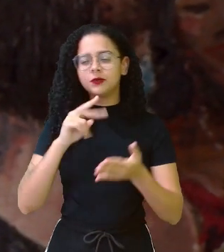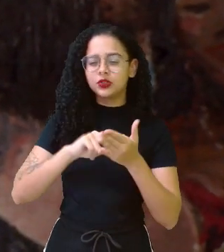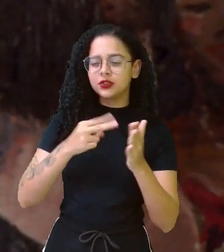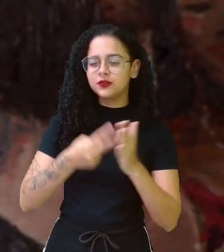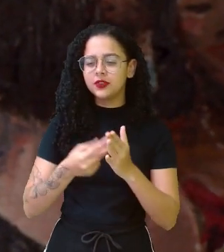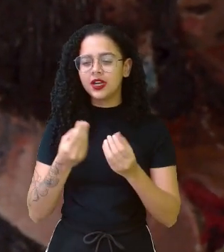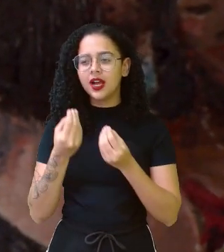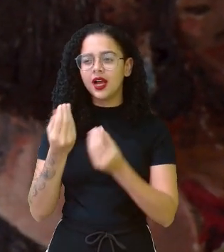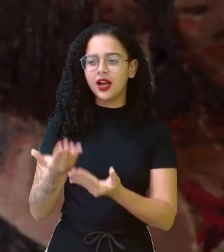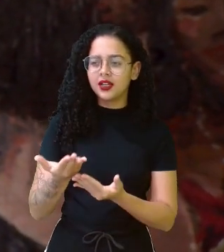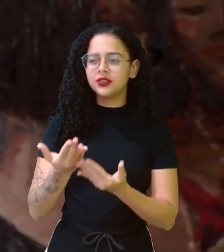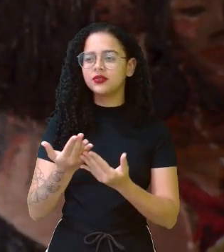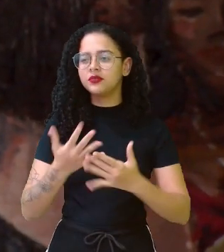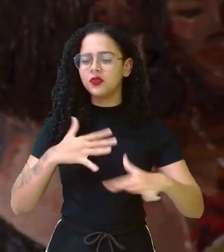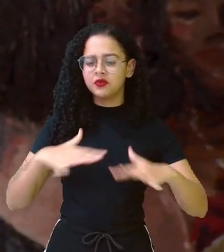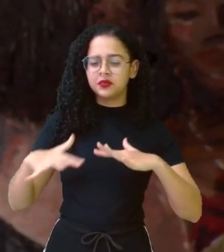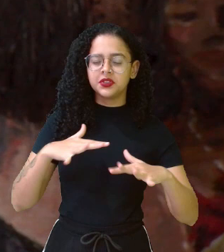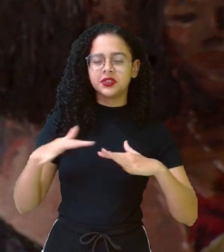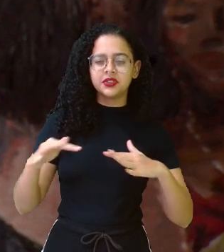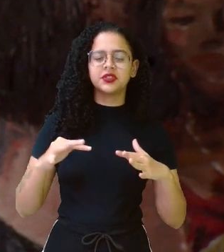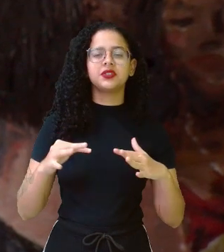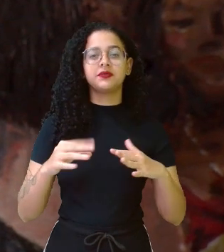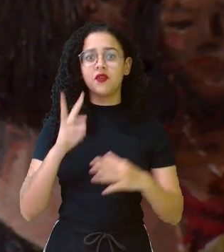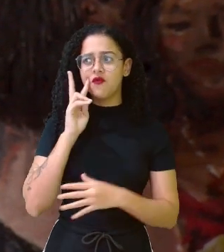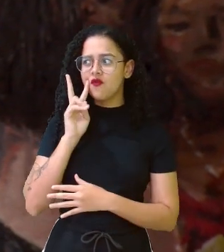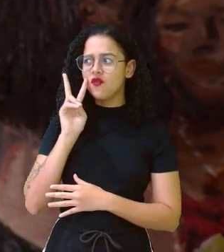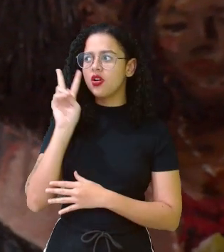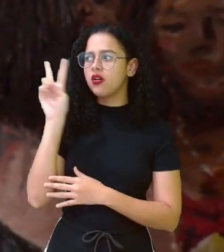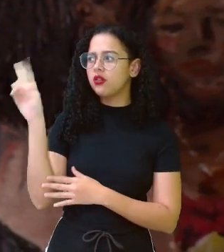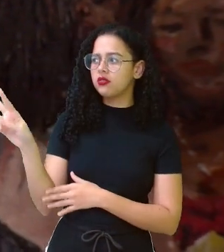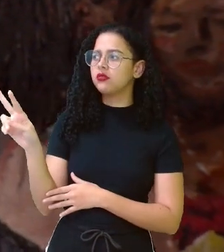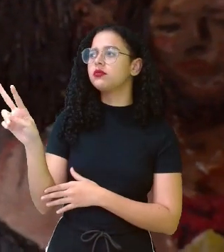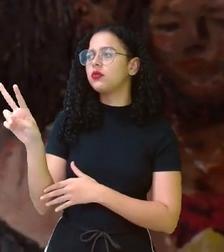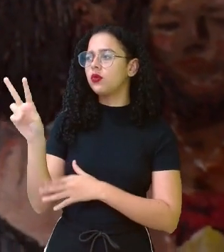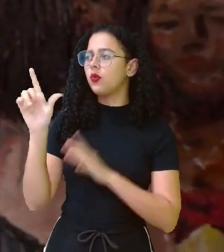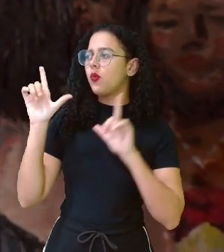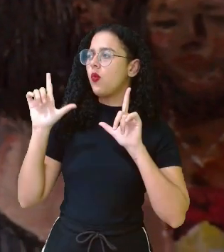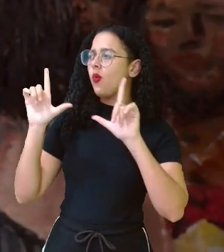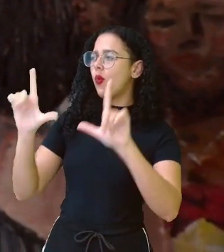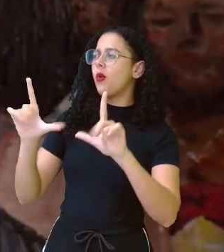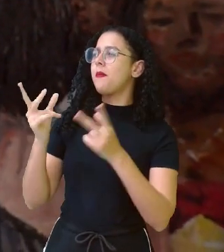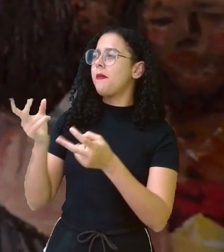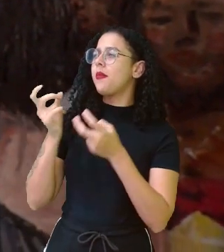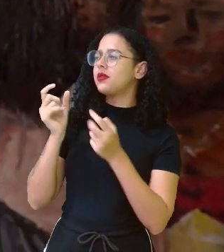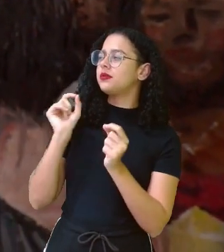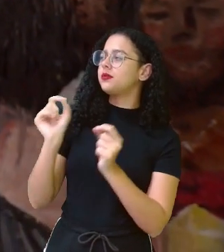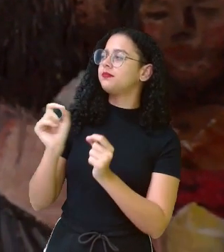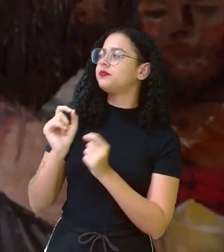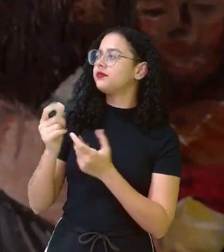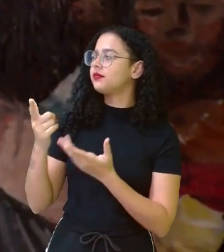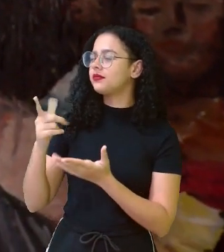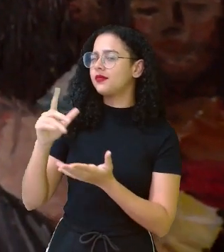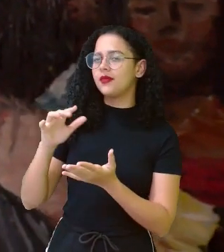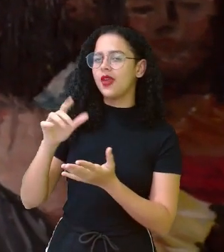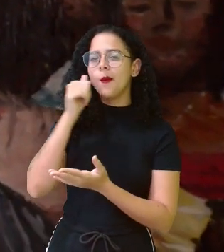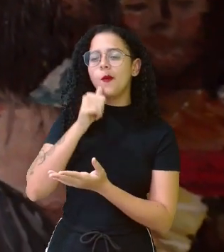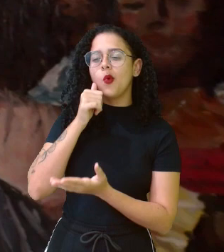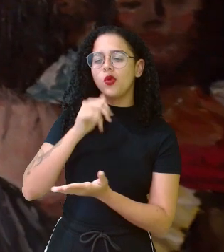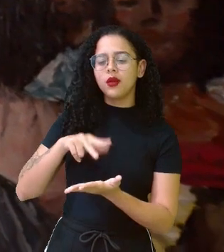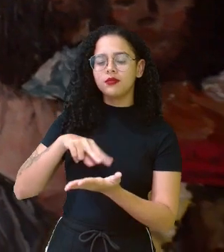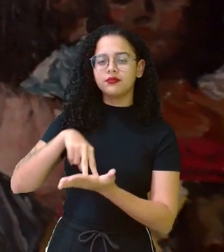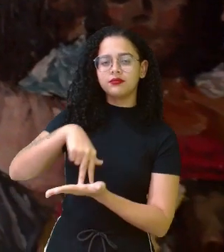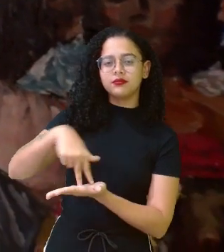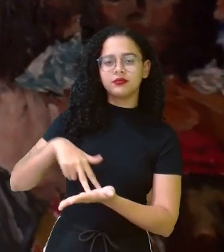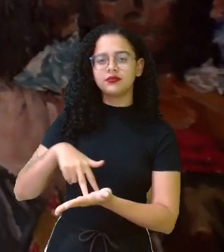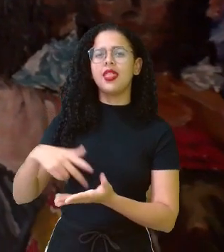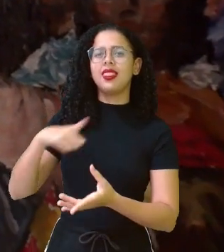uma movimentação em relação. Vendo esse quadro, por exemplo, a gente percebe, professora, como se a passista ela tivesse, inclusive,